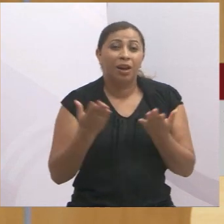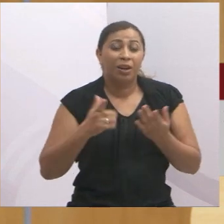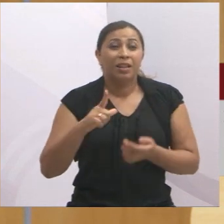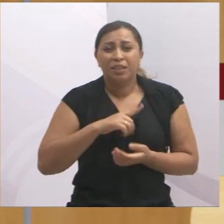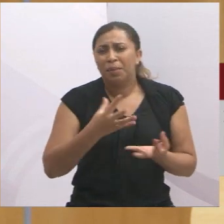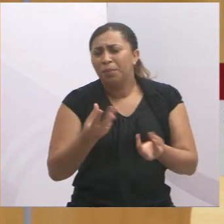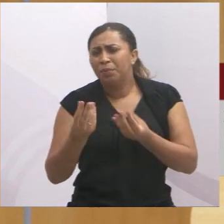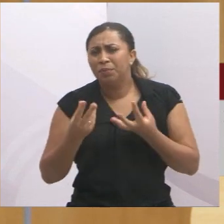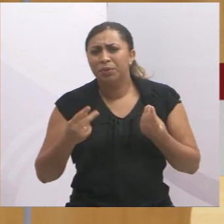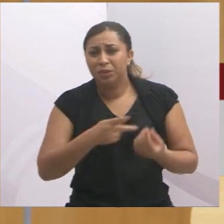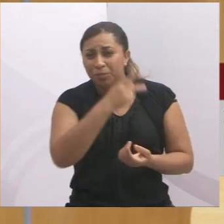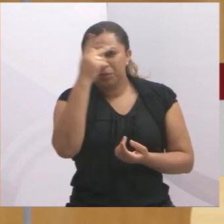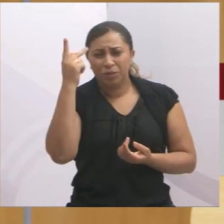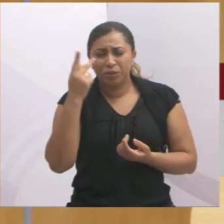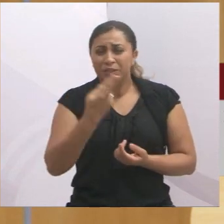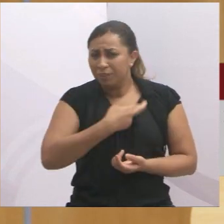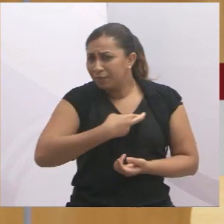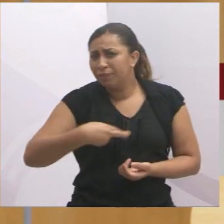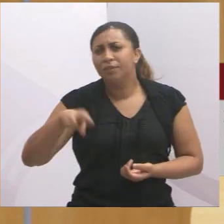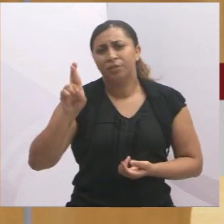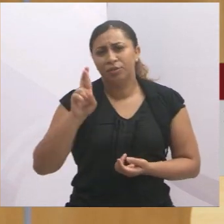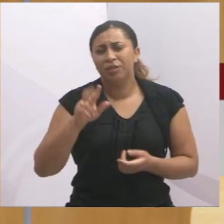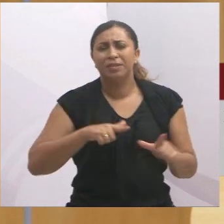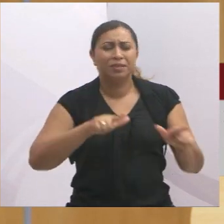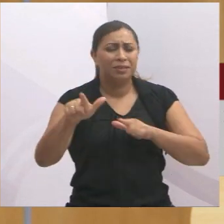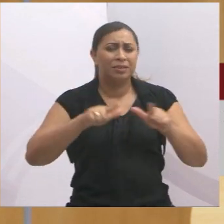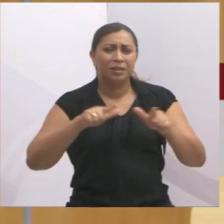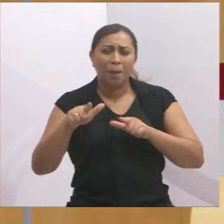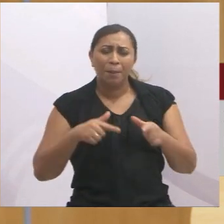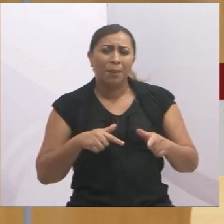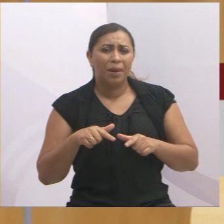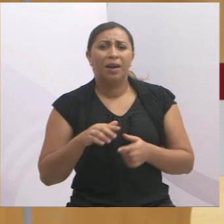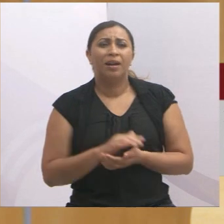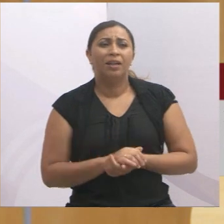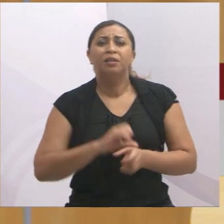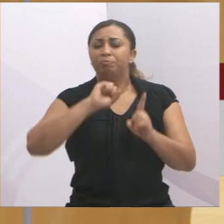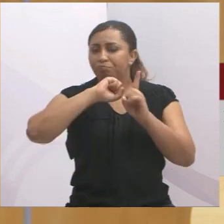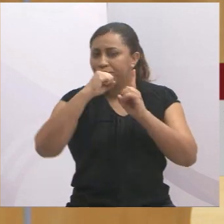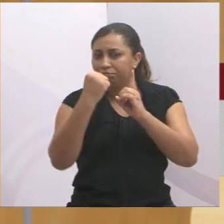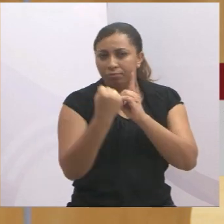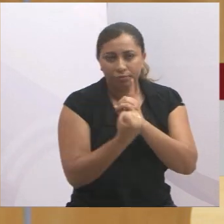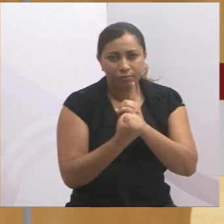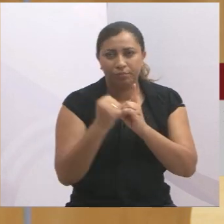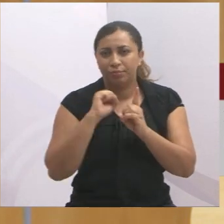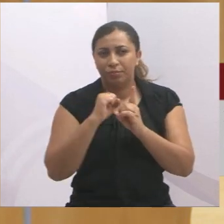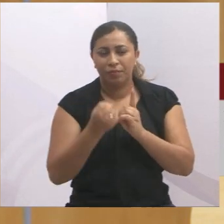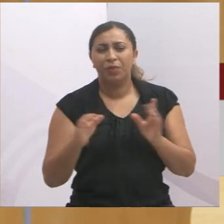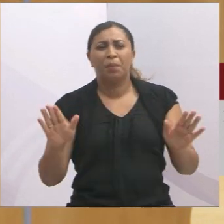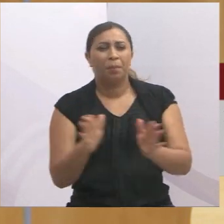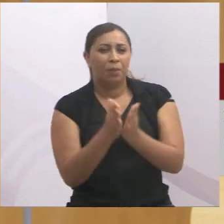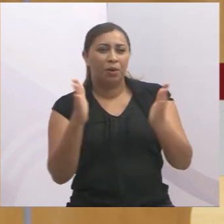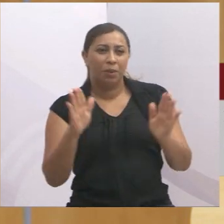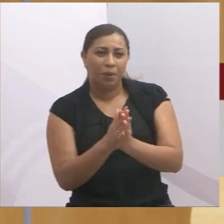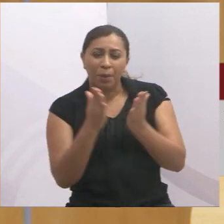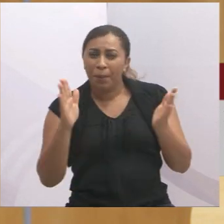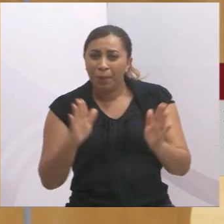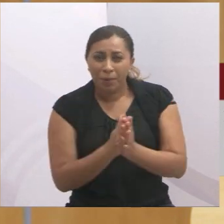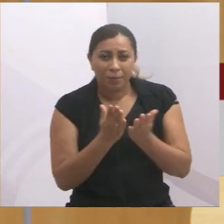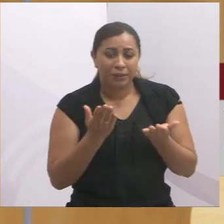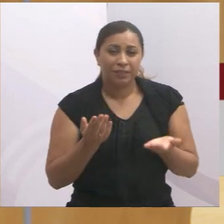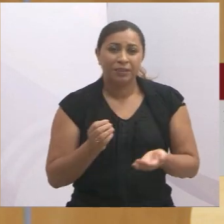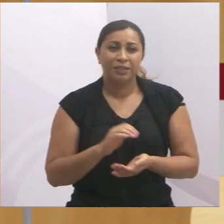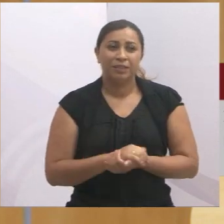entidades sociais que trabalham muito nas questões sociais, na pobreza, na vulnerabilidade